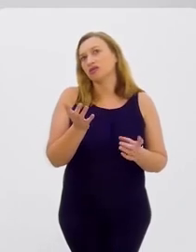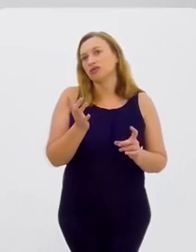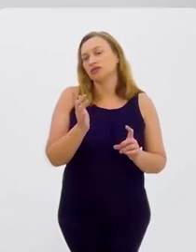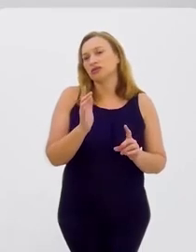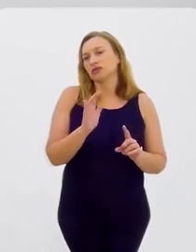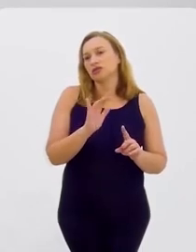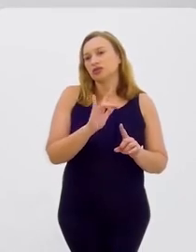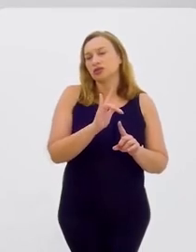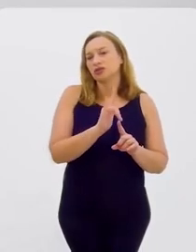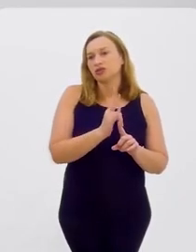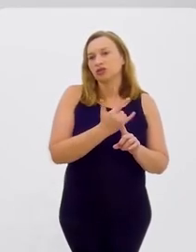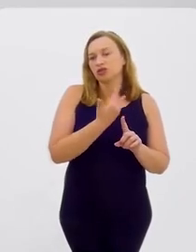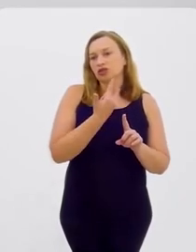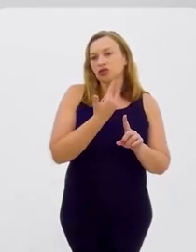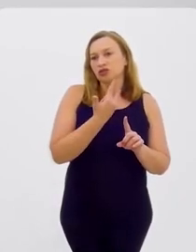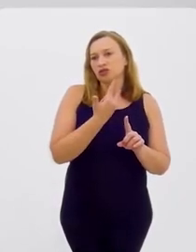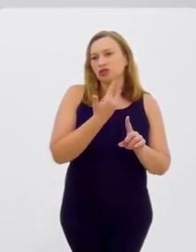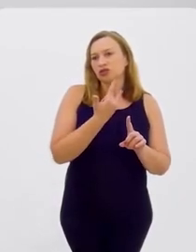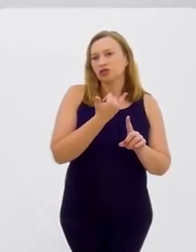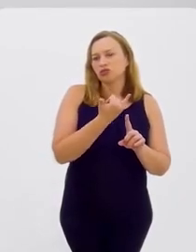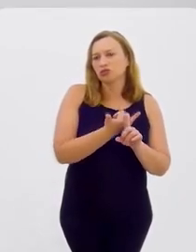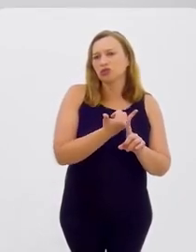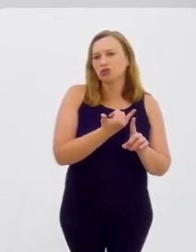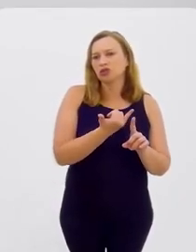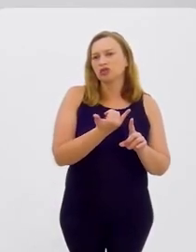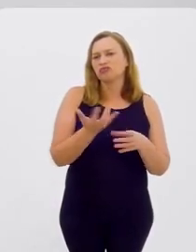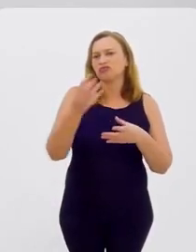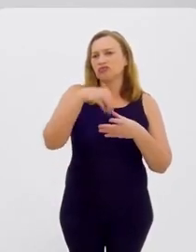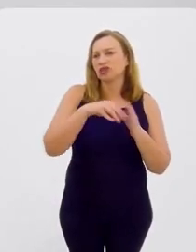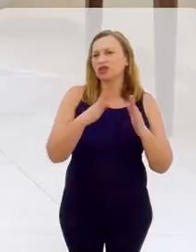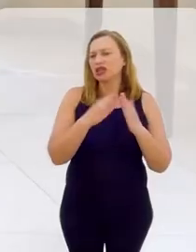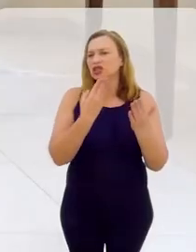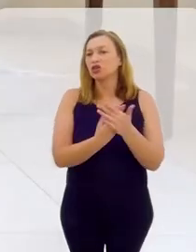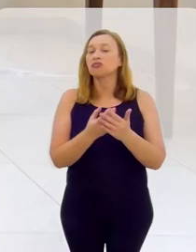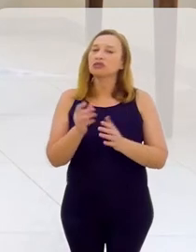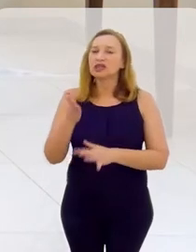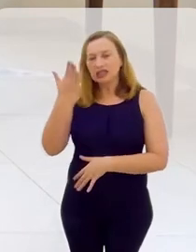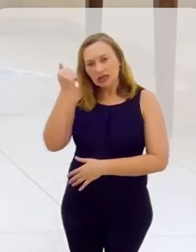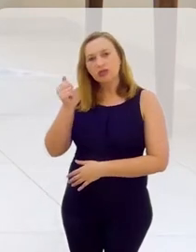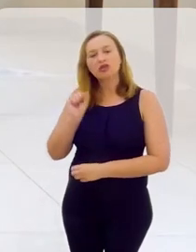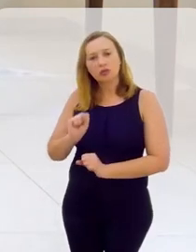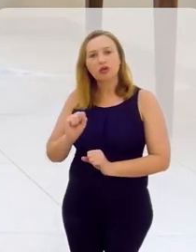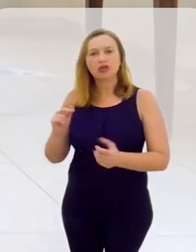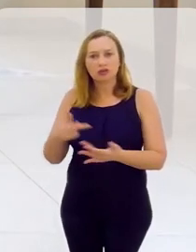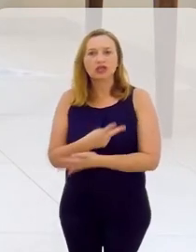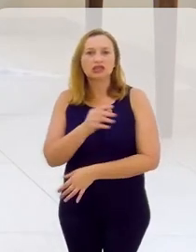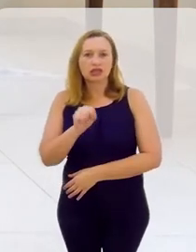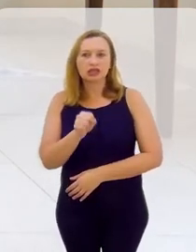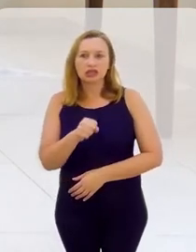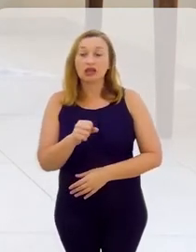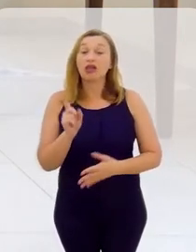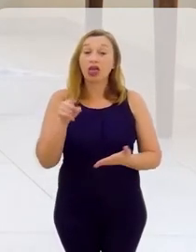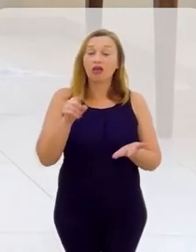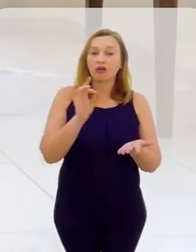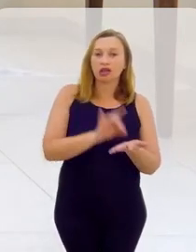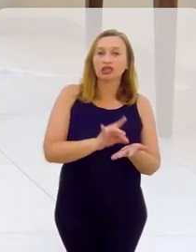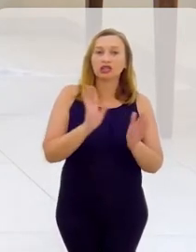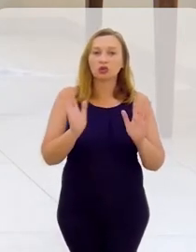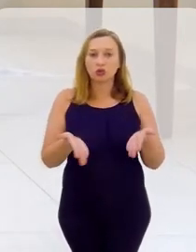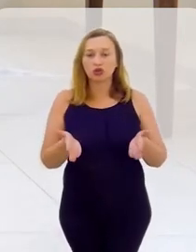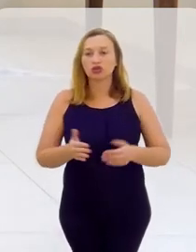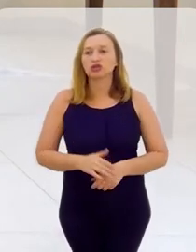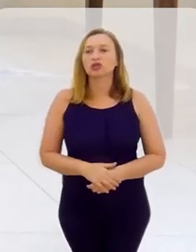seu meio social? Por esse comportamento diferenciado. Nós sabemos que isso pode acontecer em qualquer lugar. É